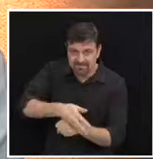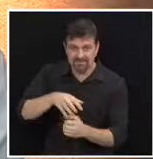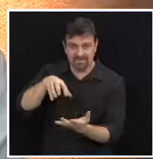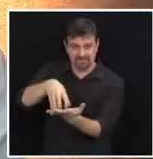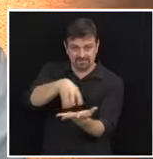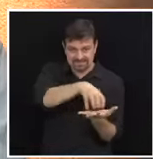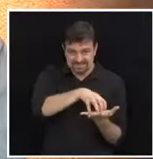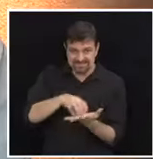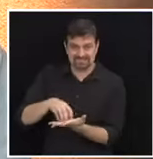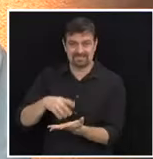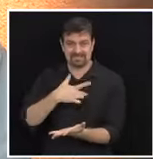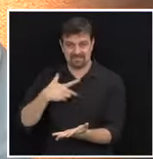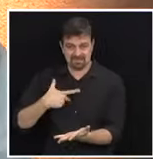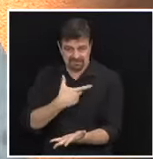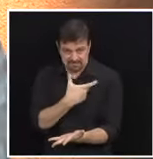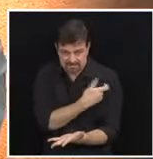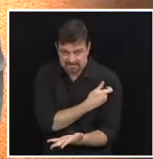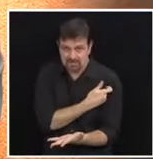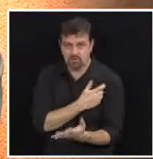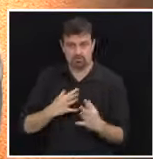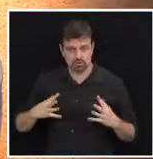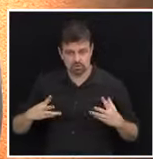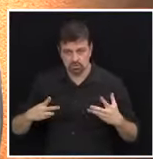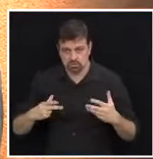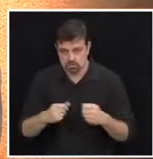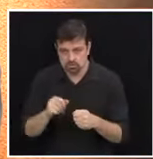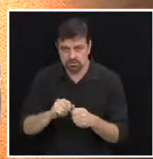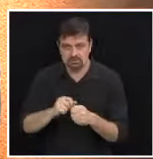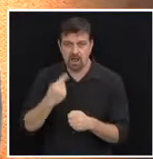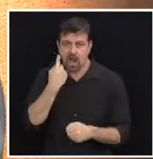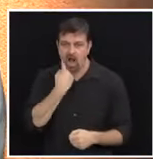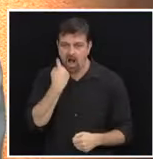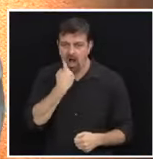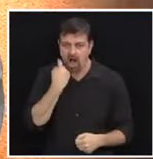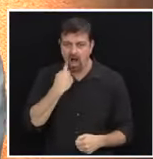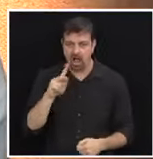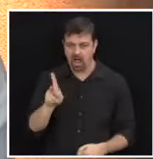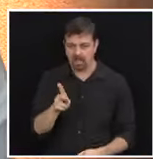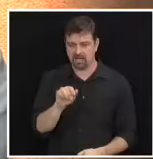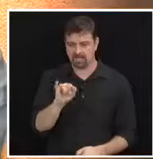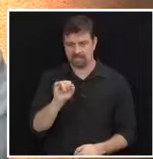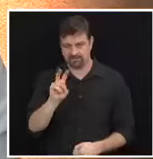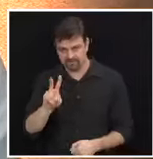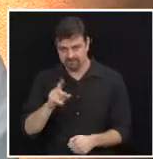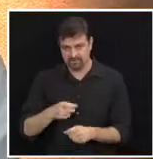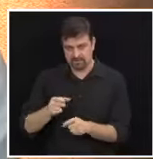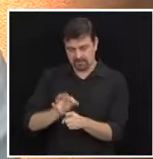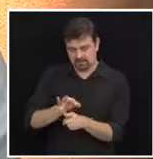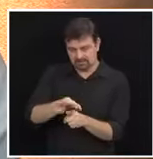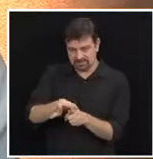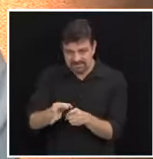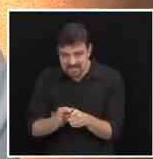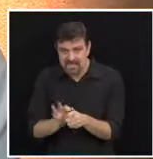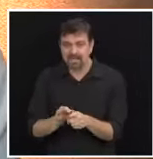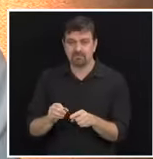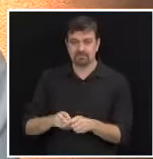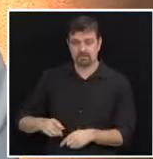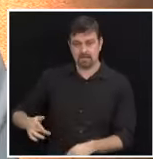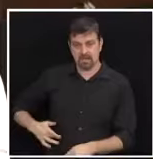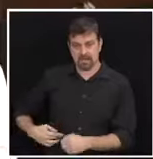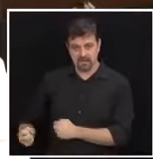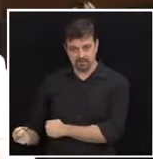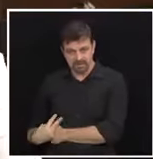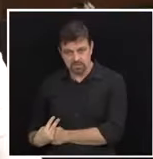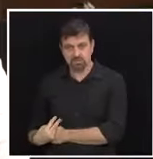básicas de saúde estarão oferecendo teste rápido para HIV, para sífilis, para hepatite B e para hepatite C. Queria agradecer